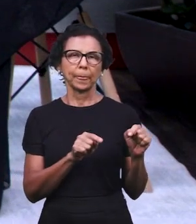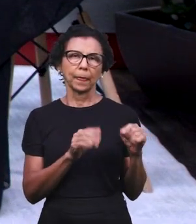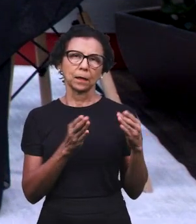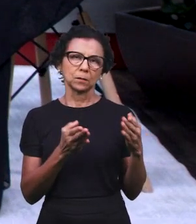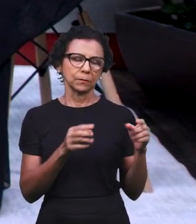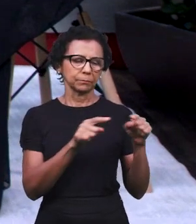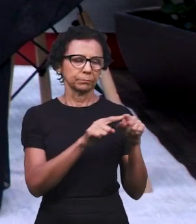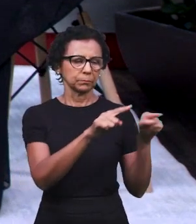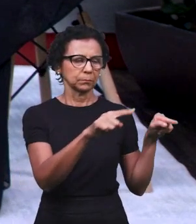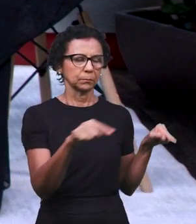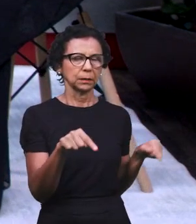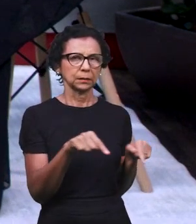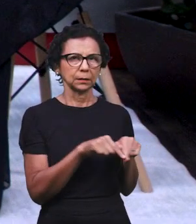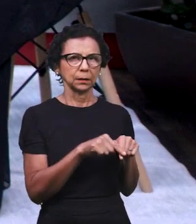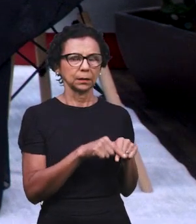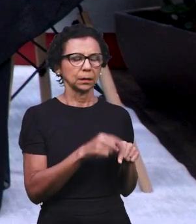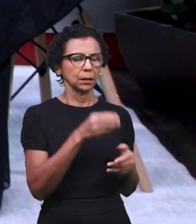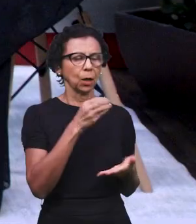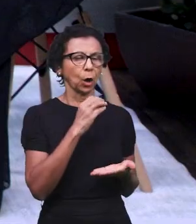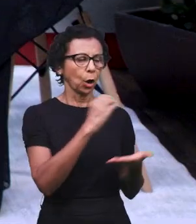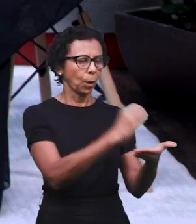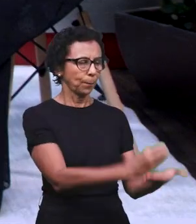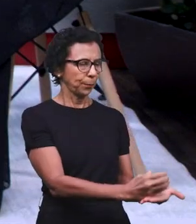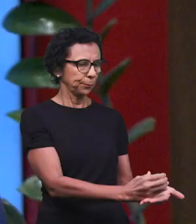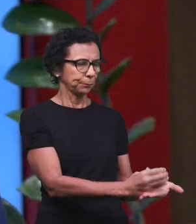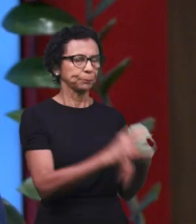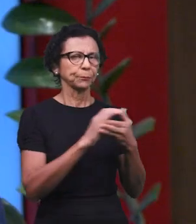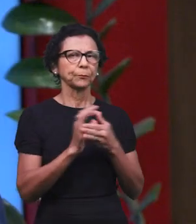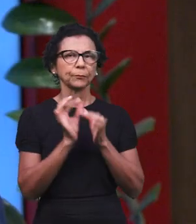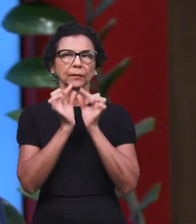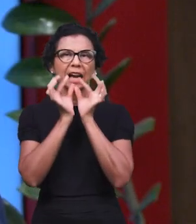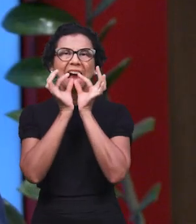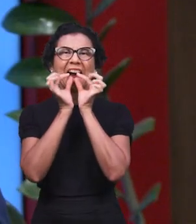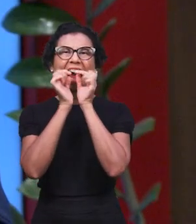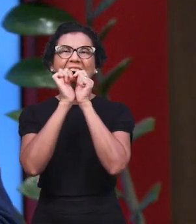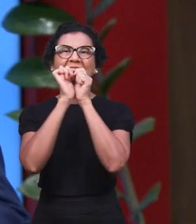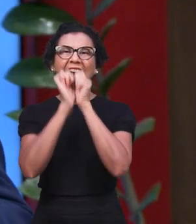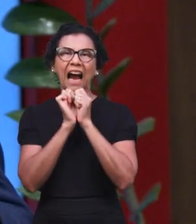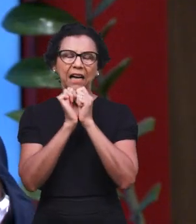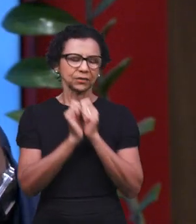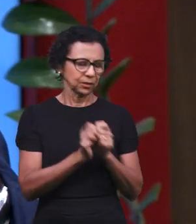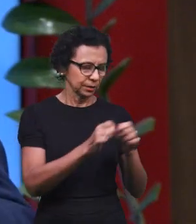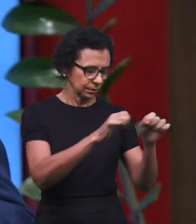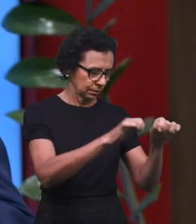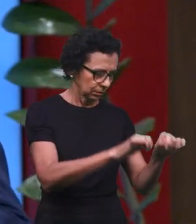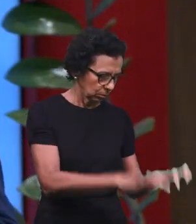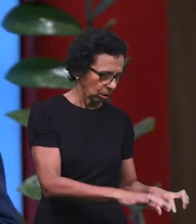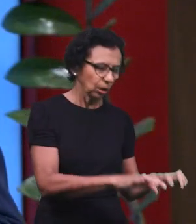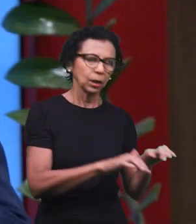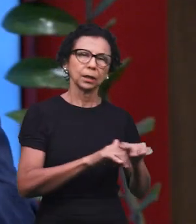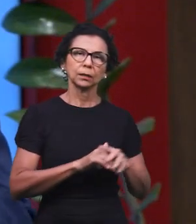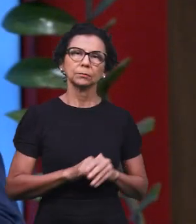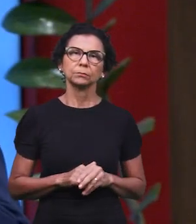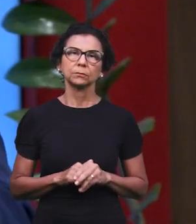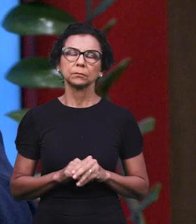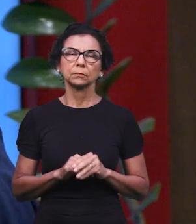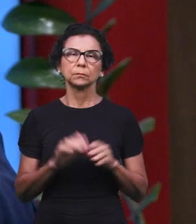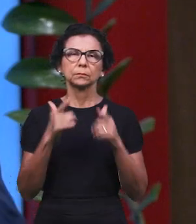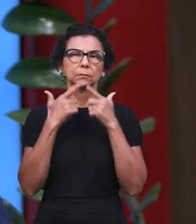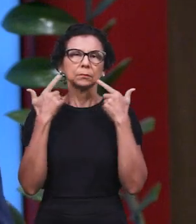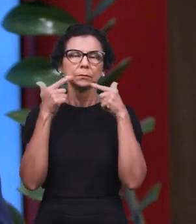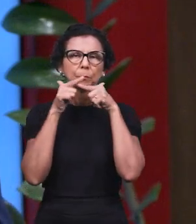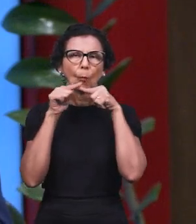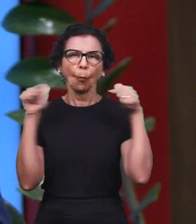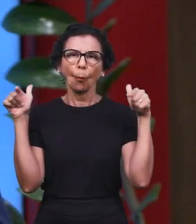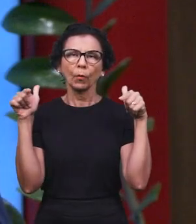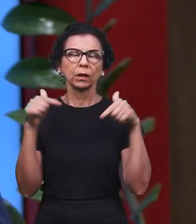tá? Porque as ligas metálicas precisam ter uma higienização e também uma limpeza melhor. Então, na hora de escovar